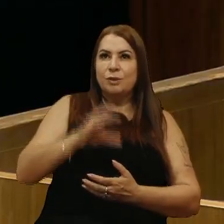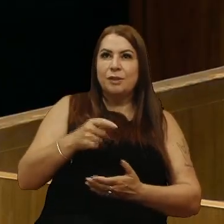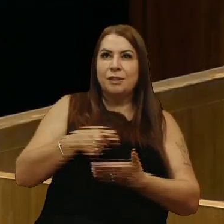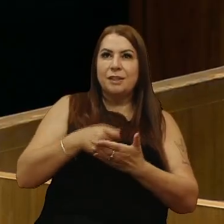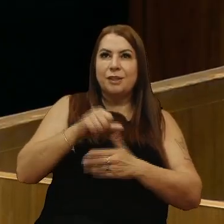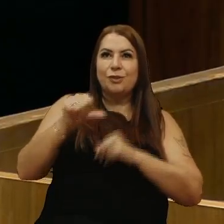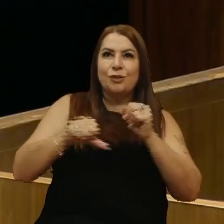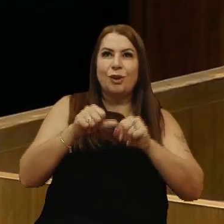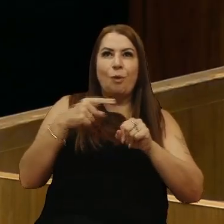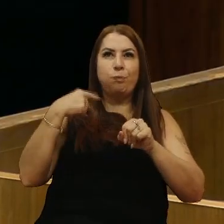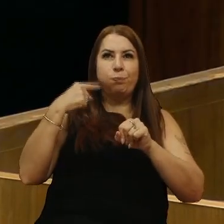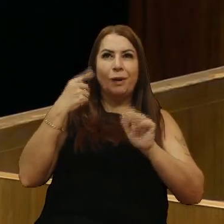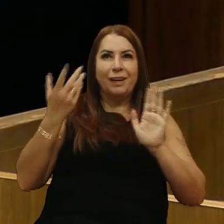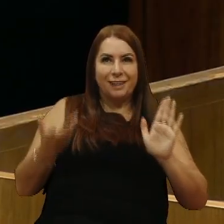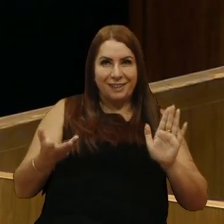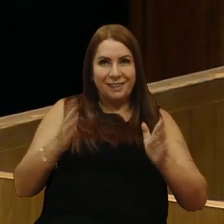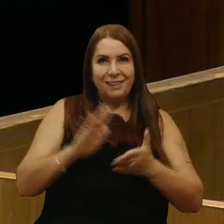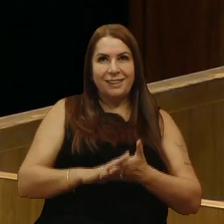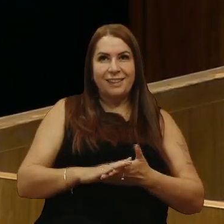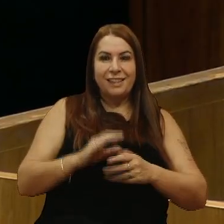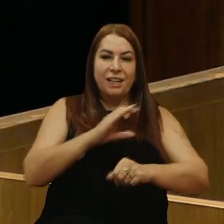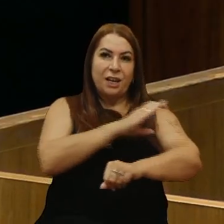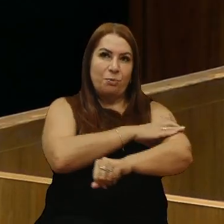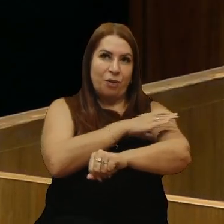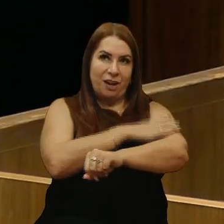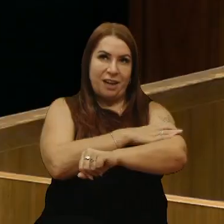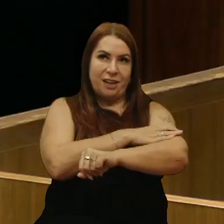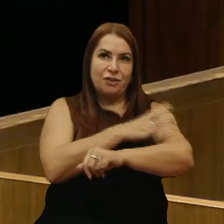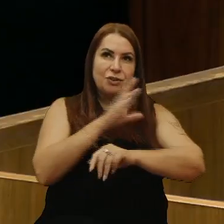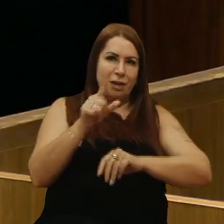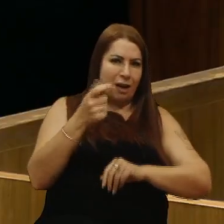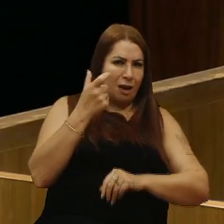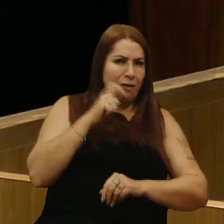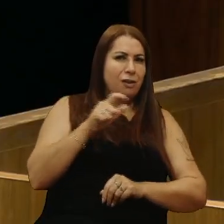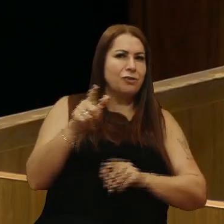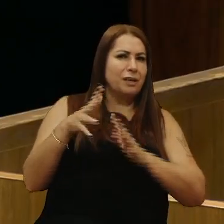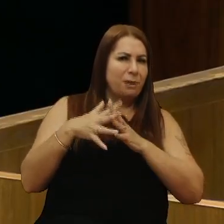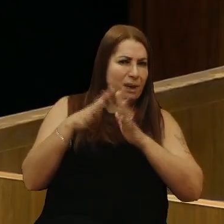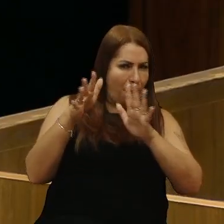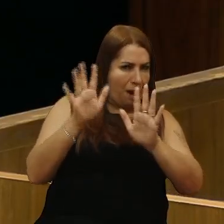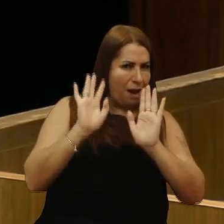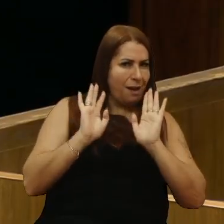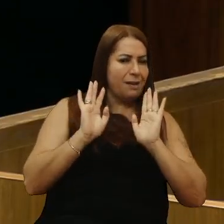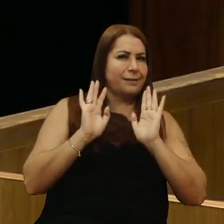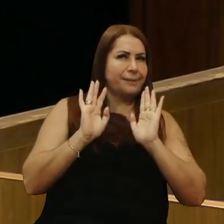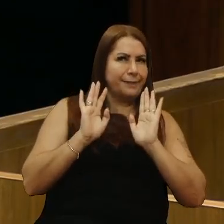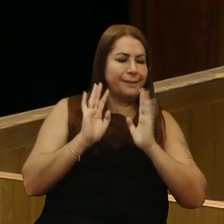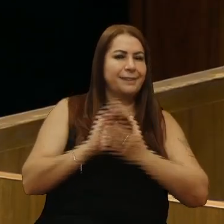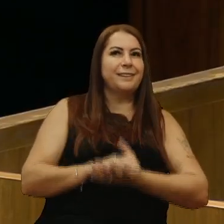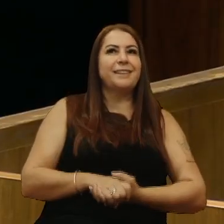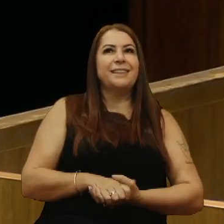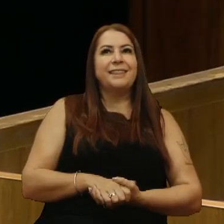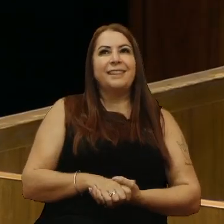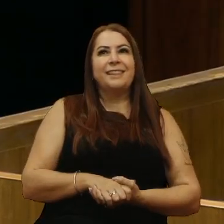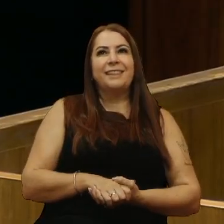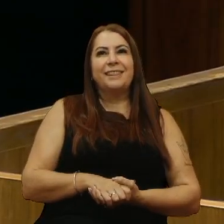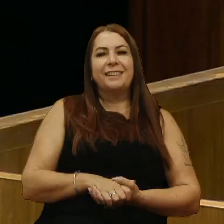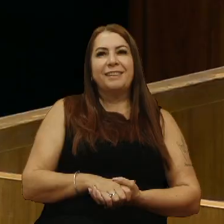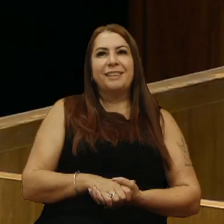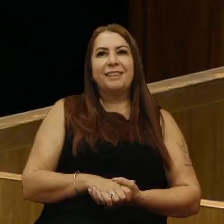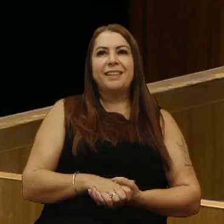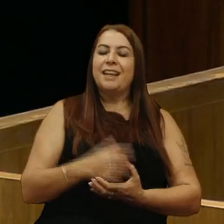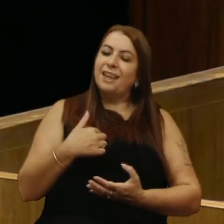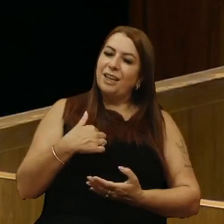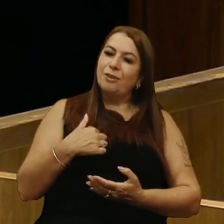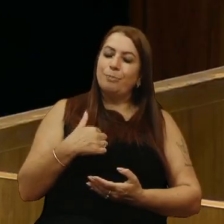trocar o pneu da caminhonete junto com a esposa. Digo, acho que ele está meio atrapalhado lá. E aí me